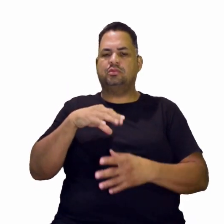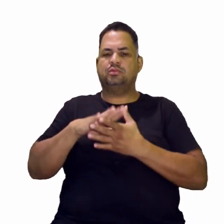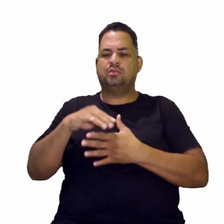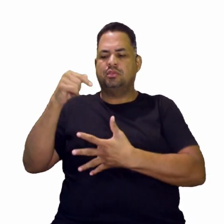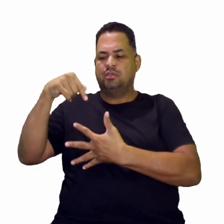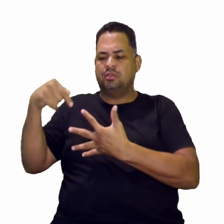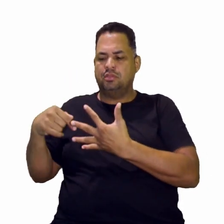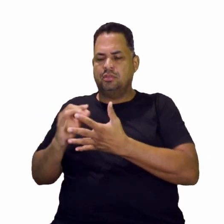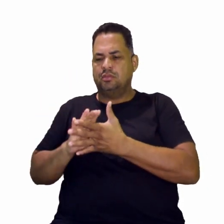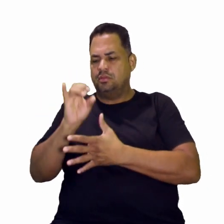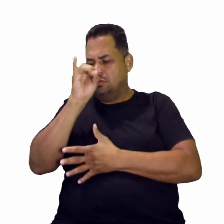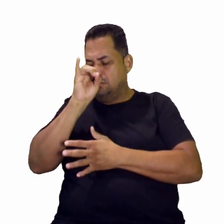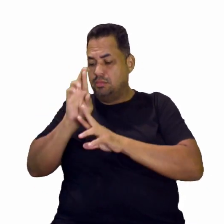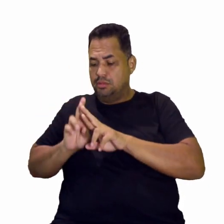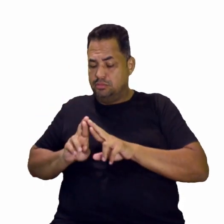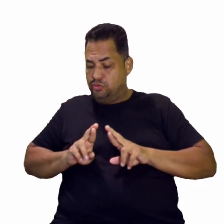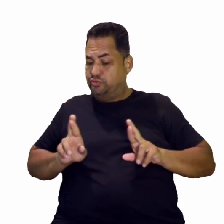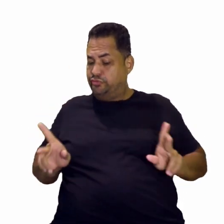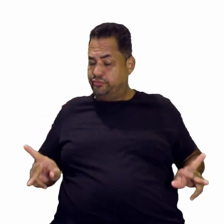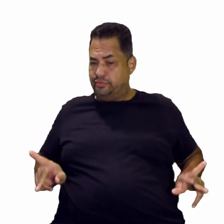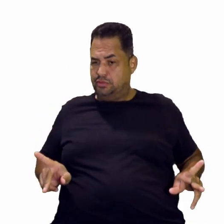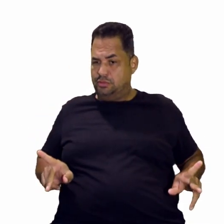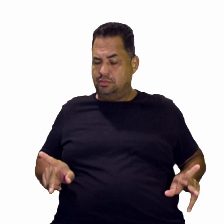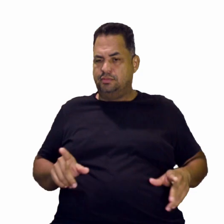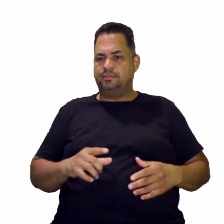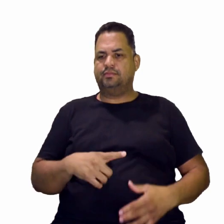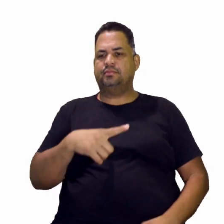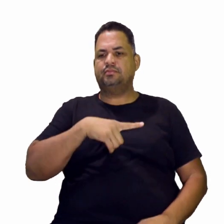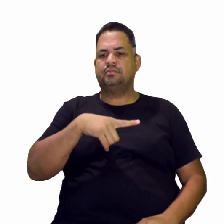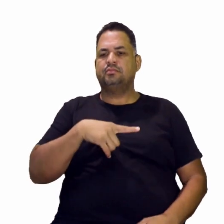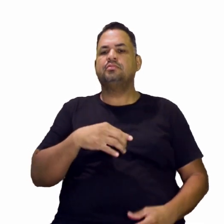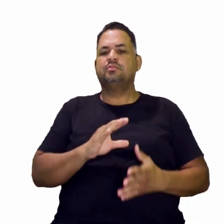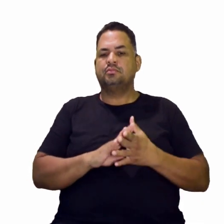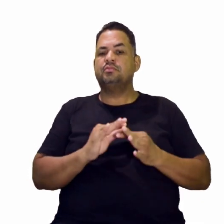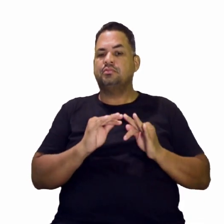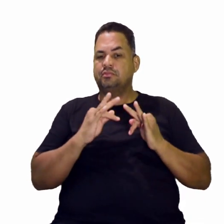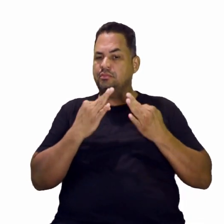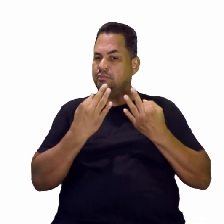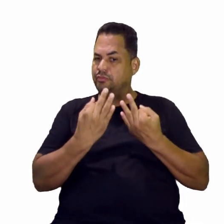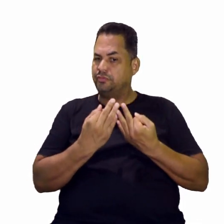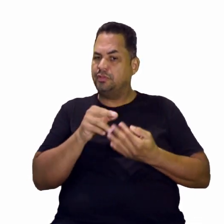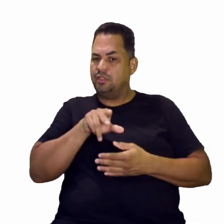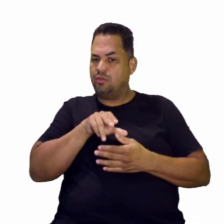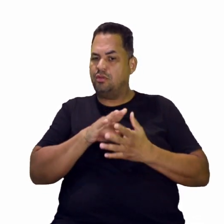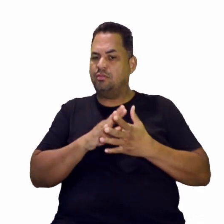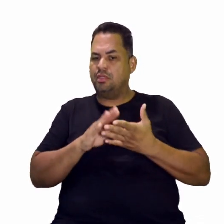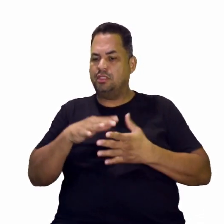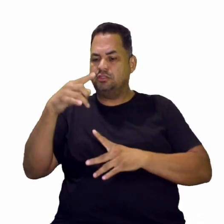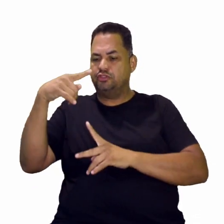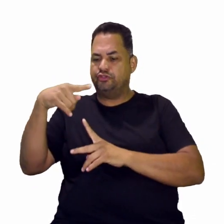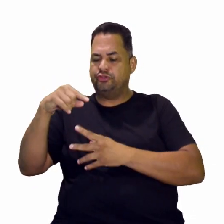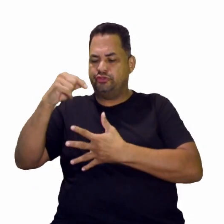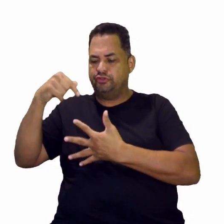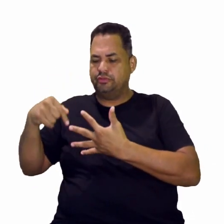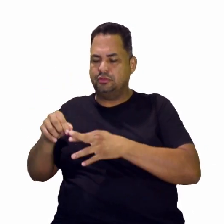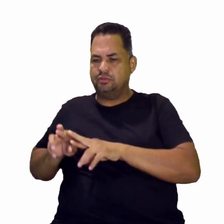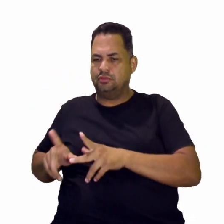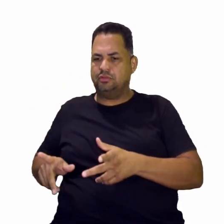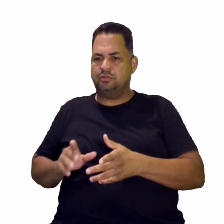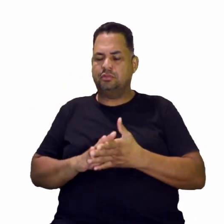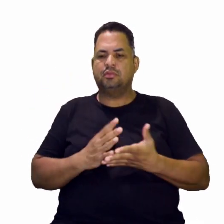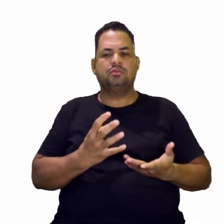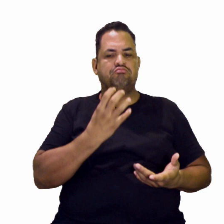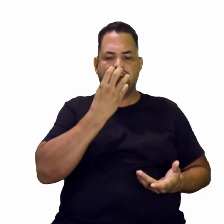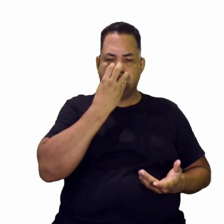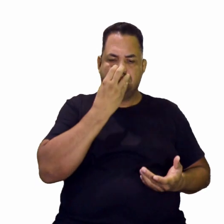espécies de porcos diferentes. Eles têm a mesma família, porém são de espécies diferentes. Entendeu? A mesma coisa acontece com